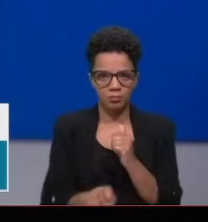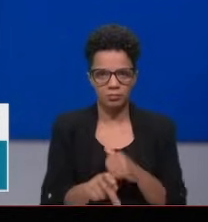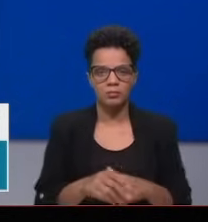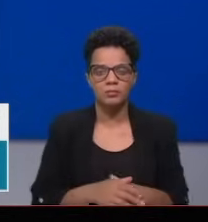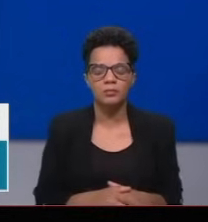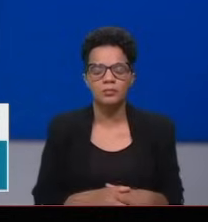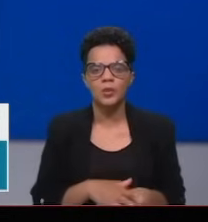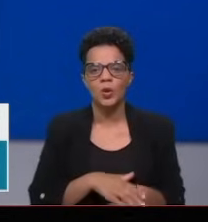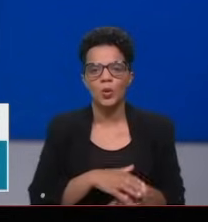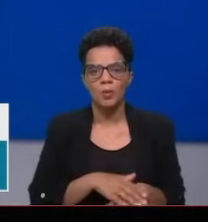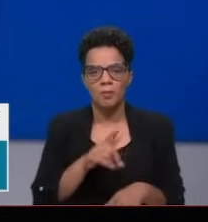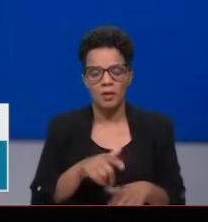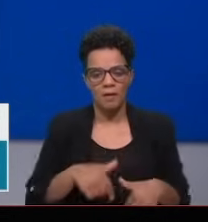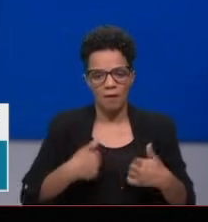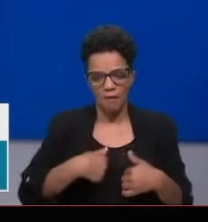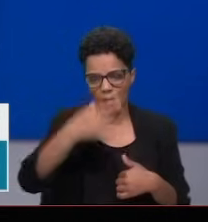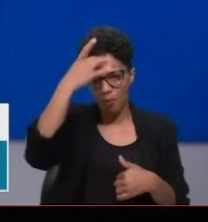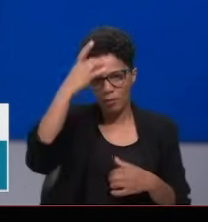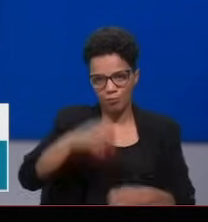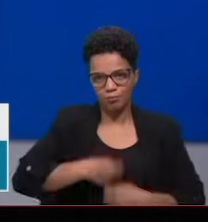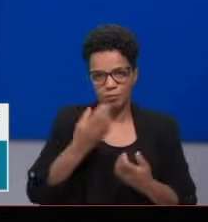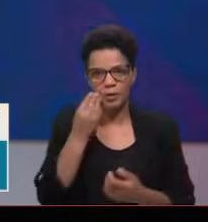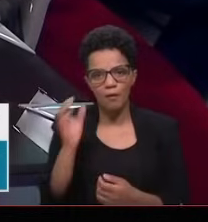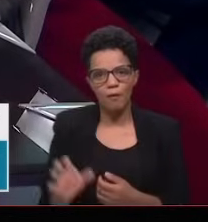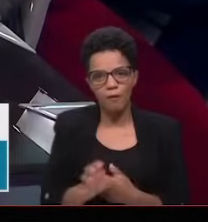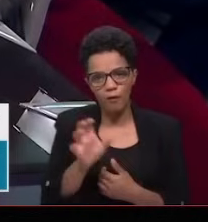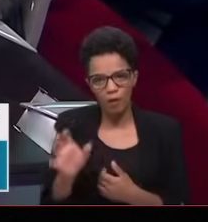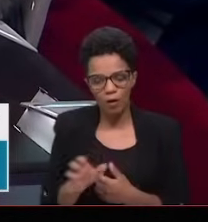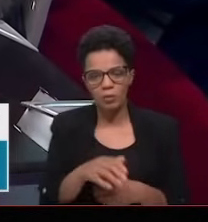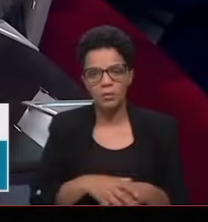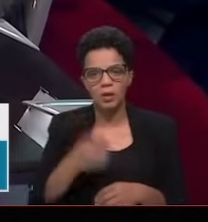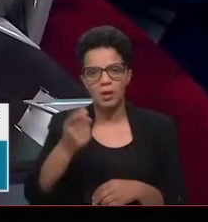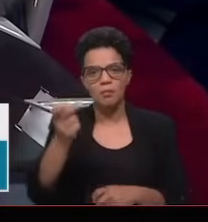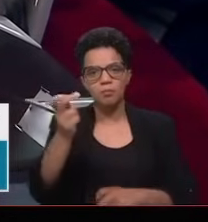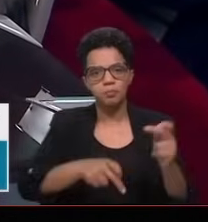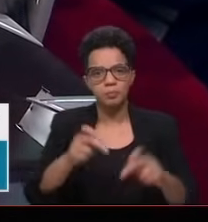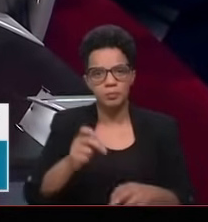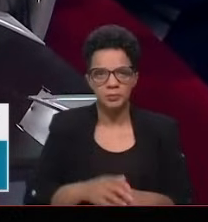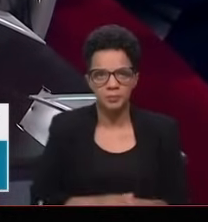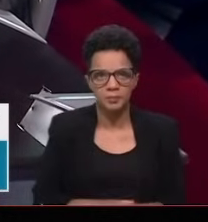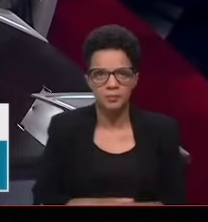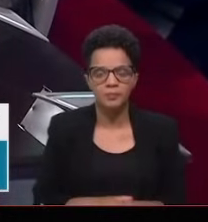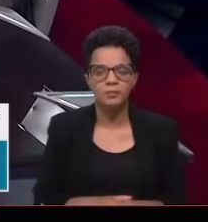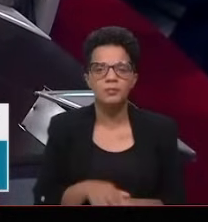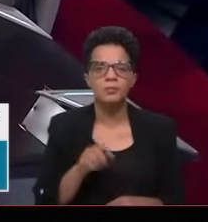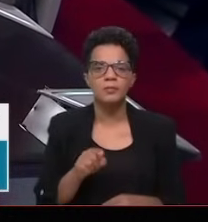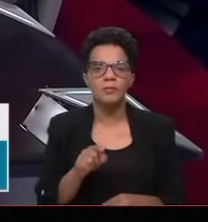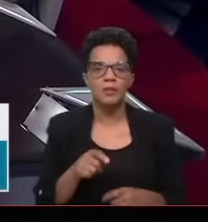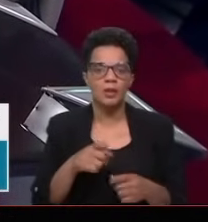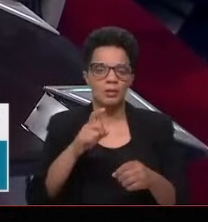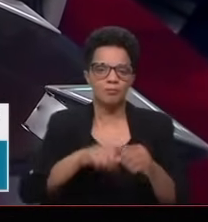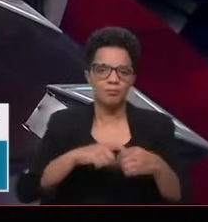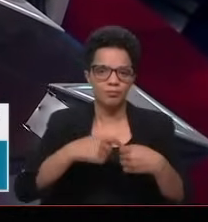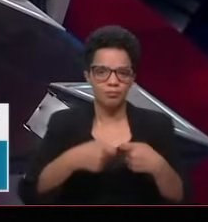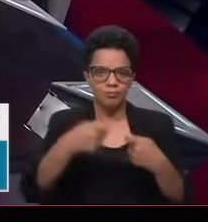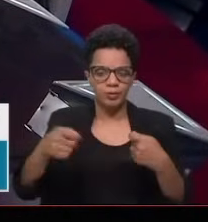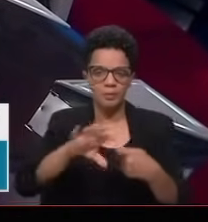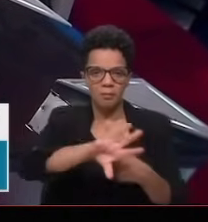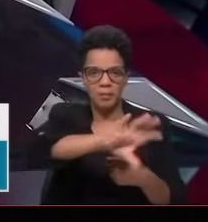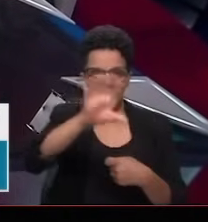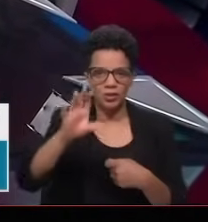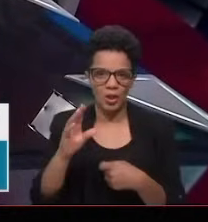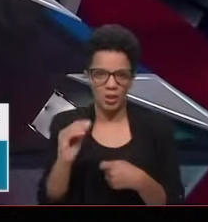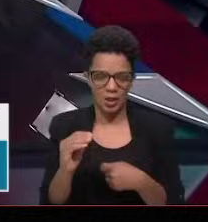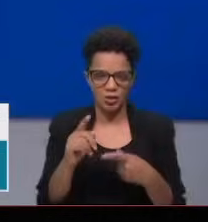logo manifestando a sua opinião sobre a forma como deve acontecer temos no cenário um alargamento a mais 10 países